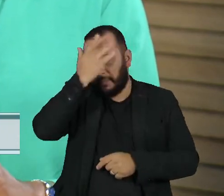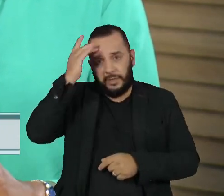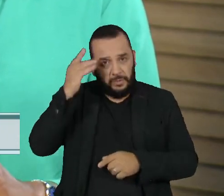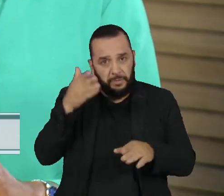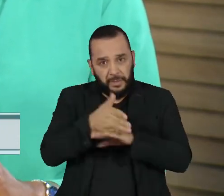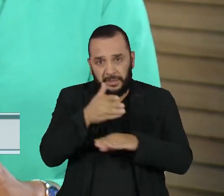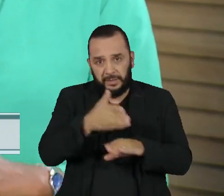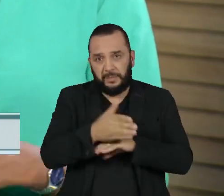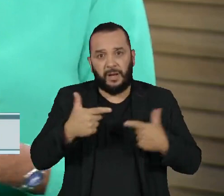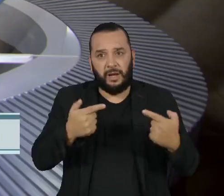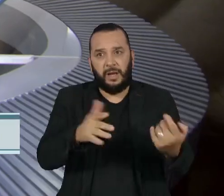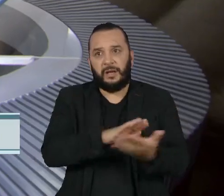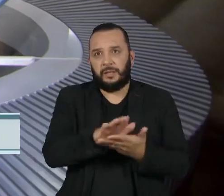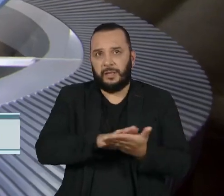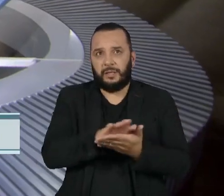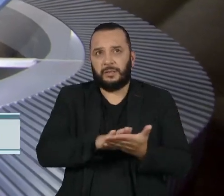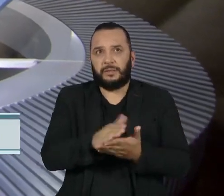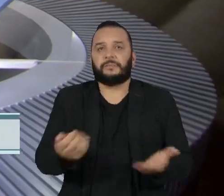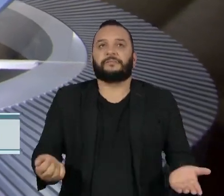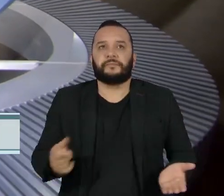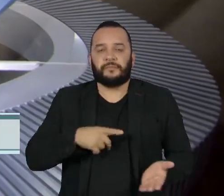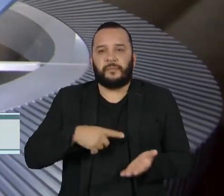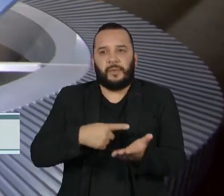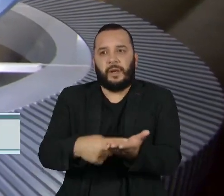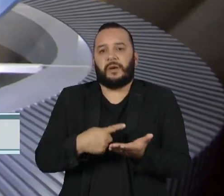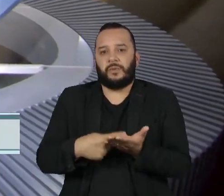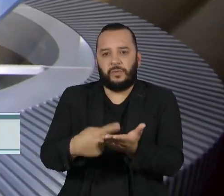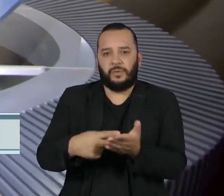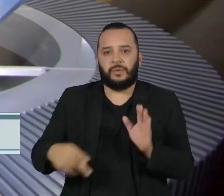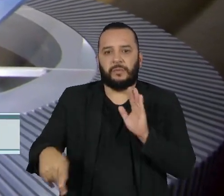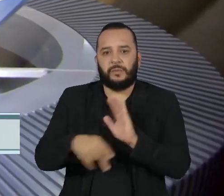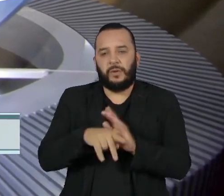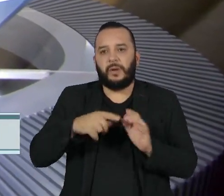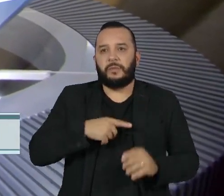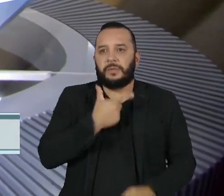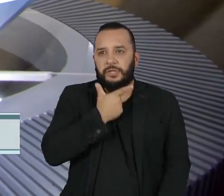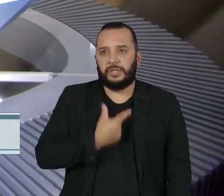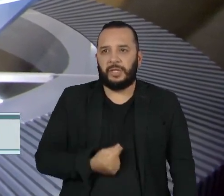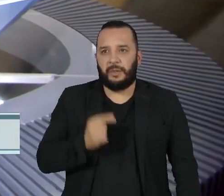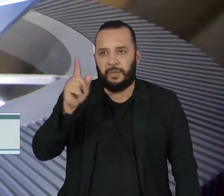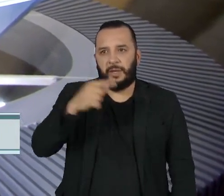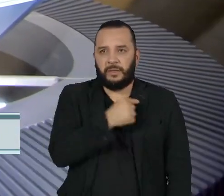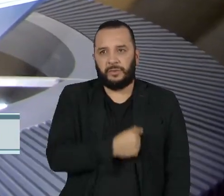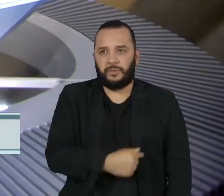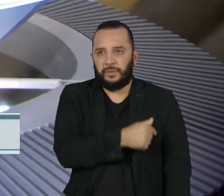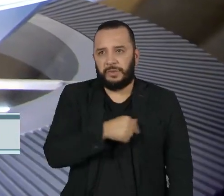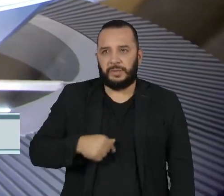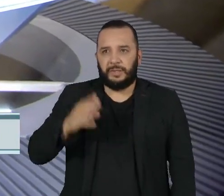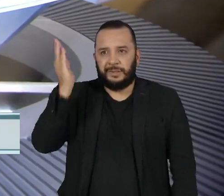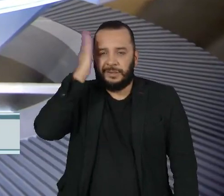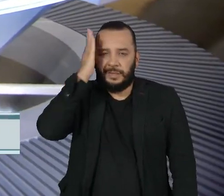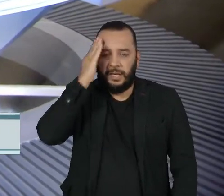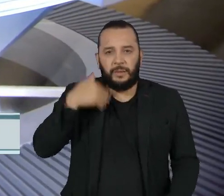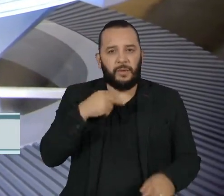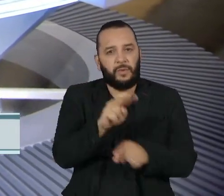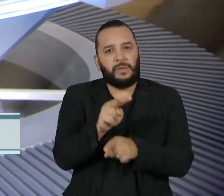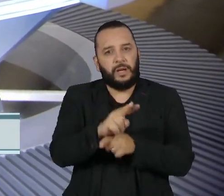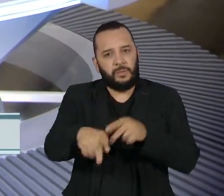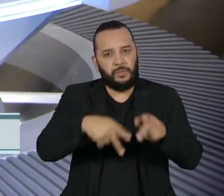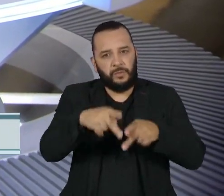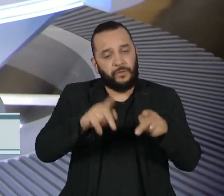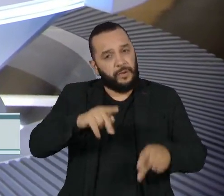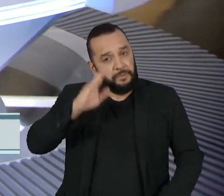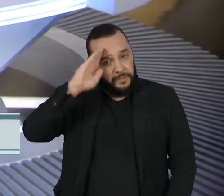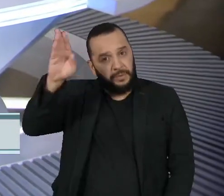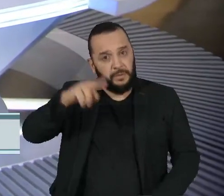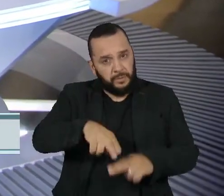participa da guerra. As convenções de Genebra têm a população civil como a principal preocupação, mas não a